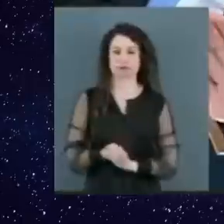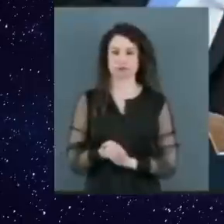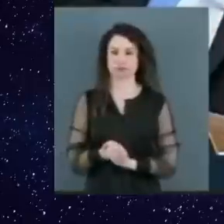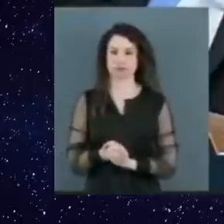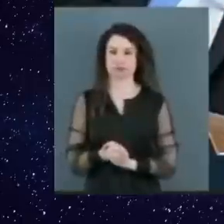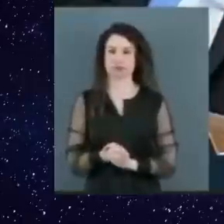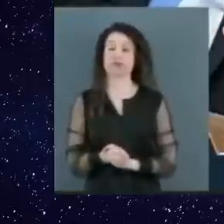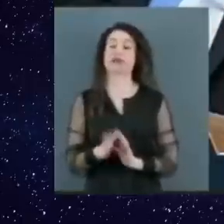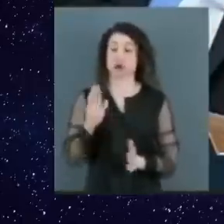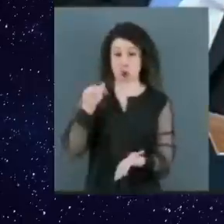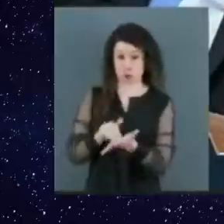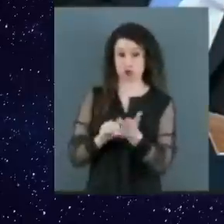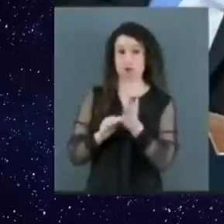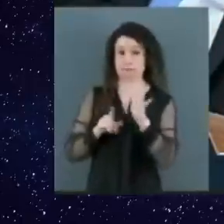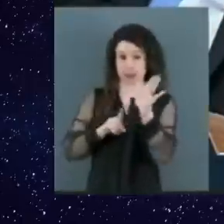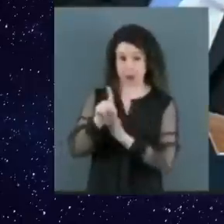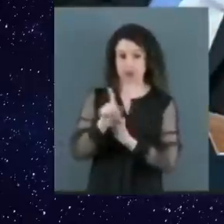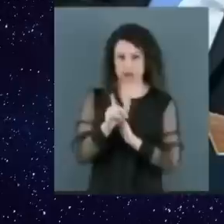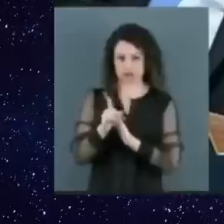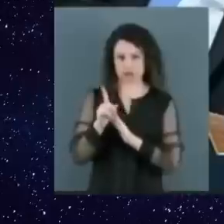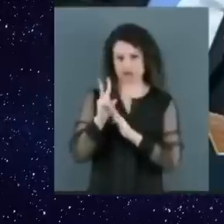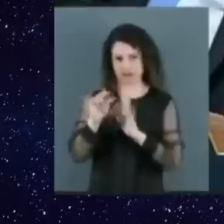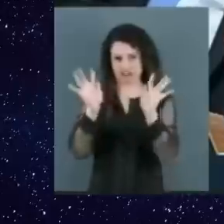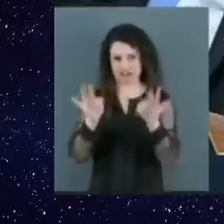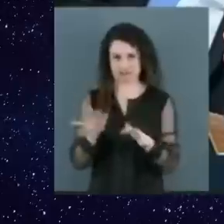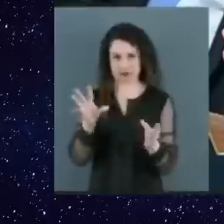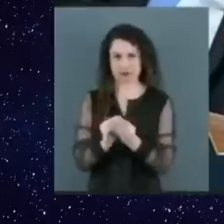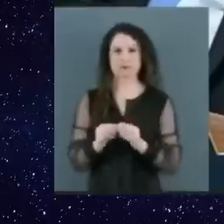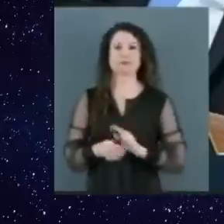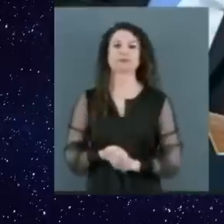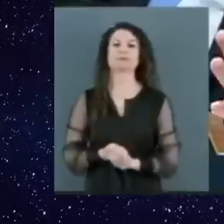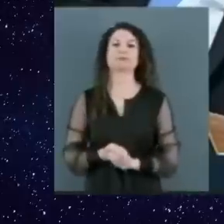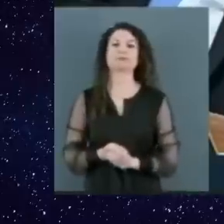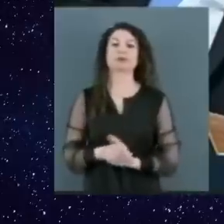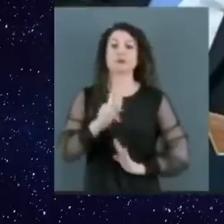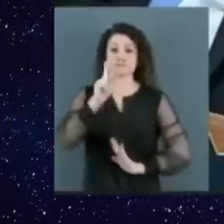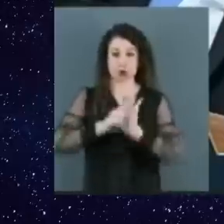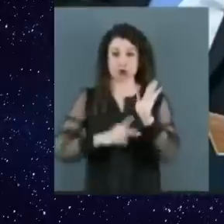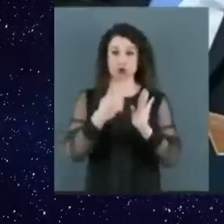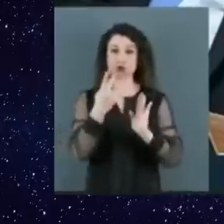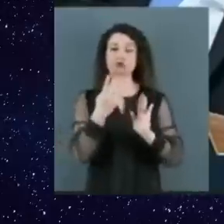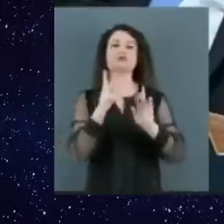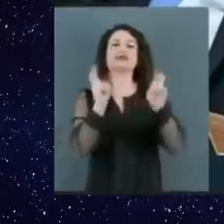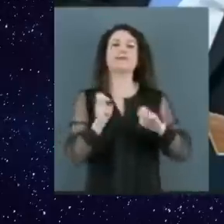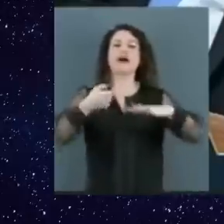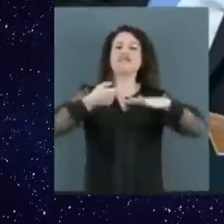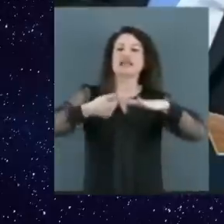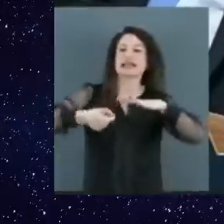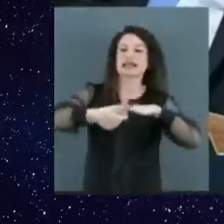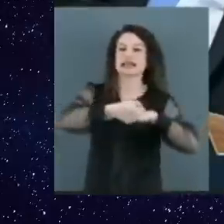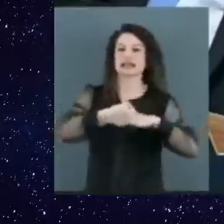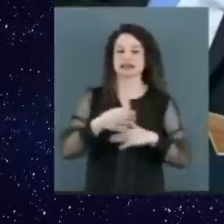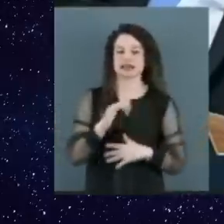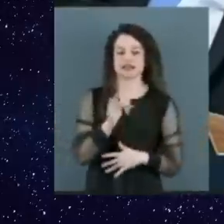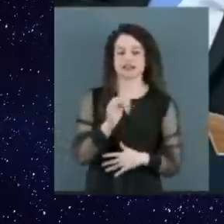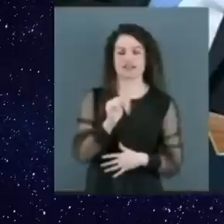última pergunta, caminhando para o final, então, senador Petecão. O projeto das fake news. Não se trata, ministro,